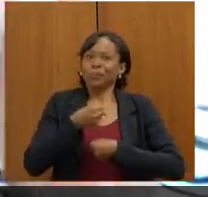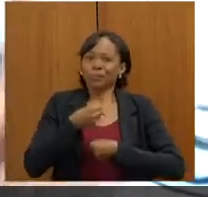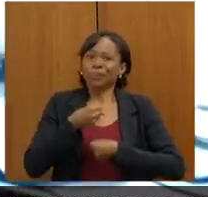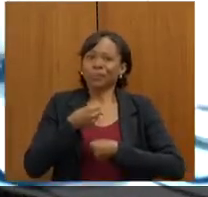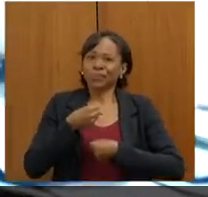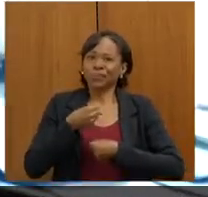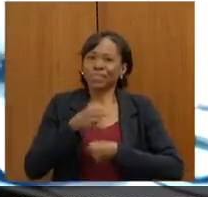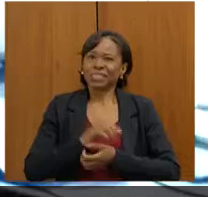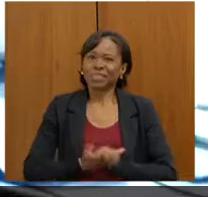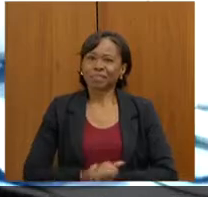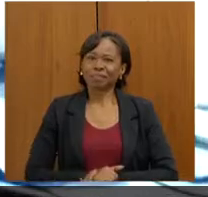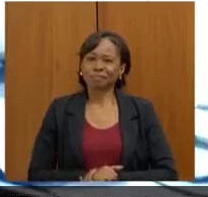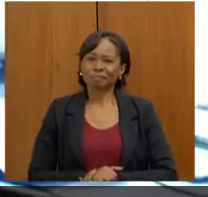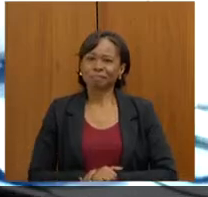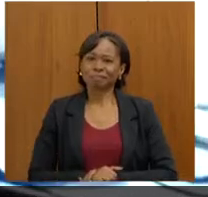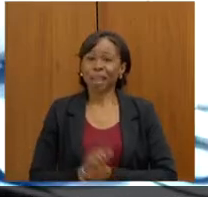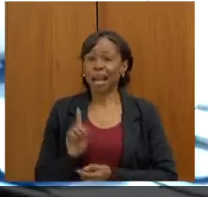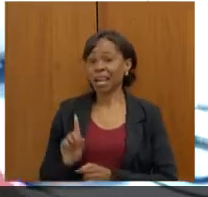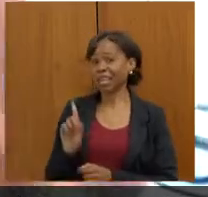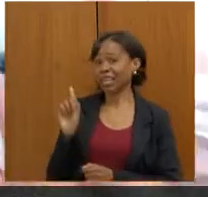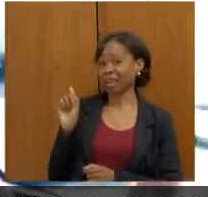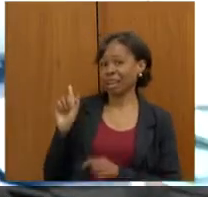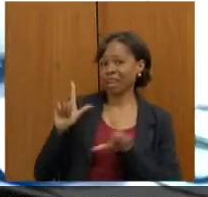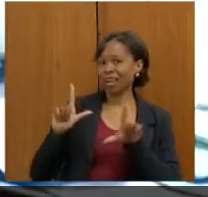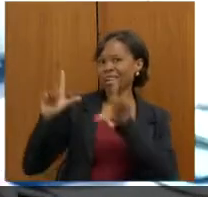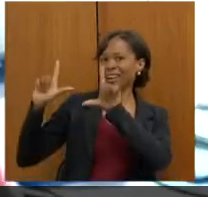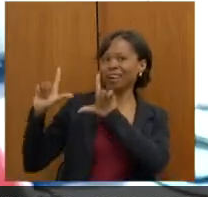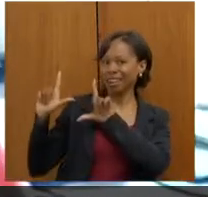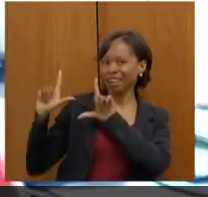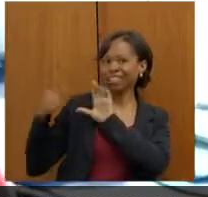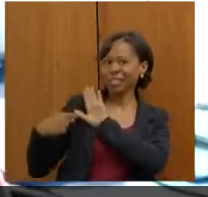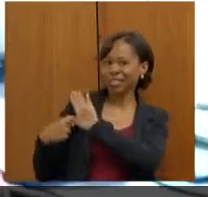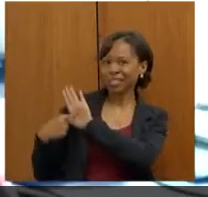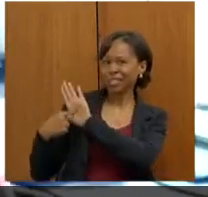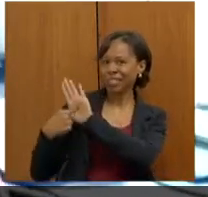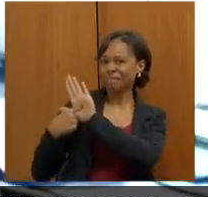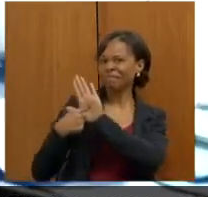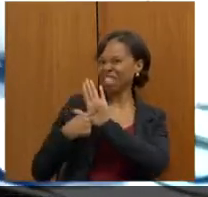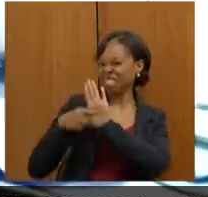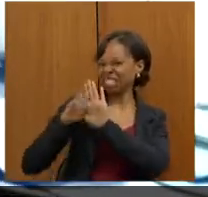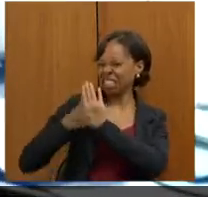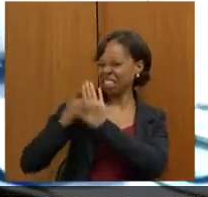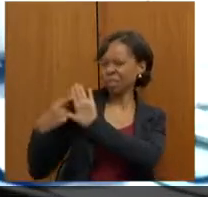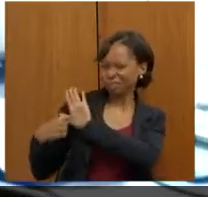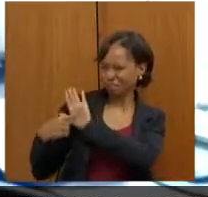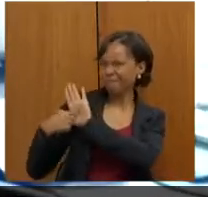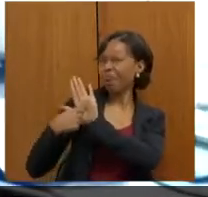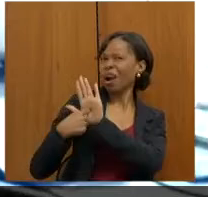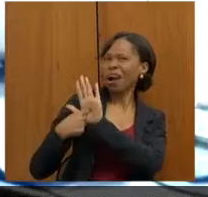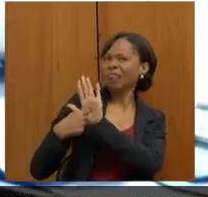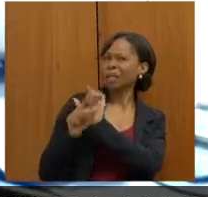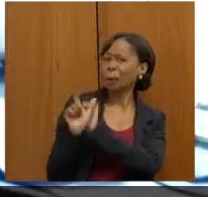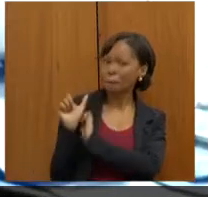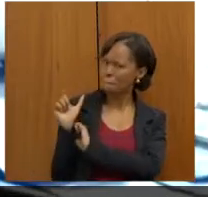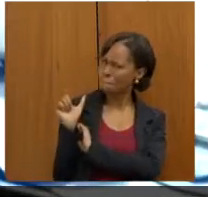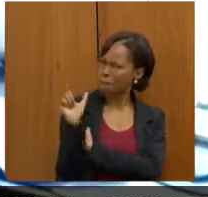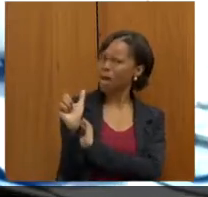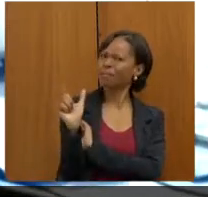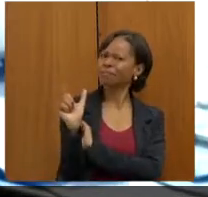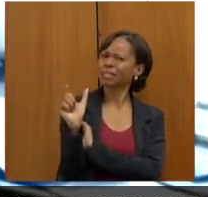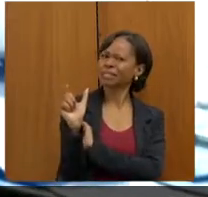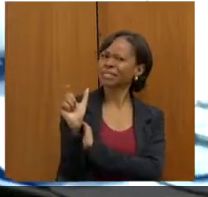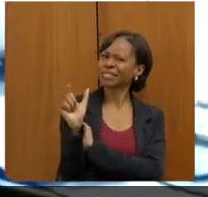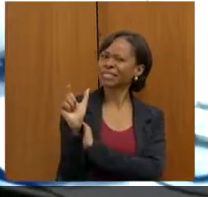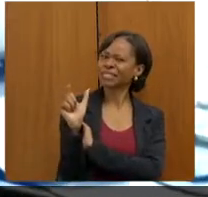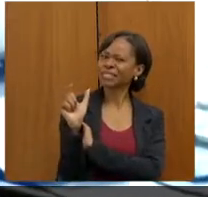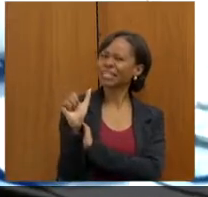que eu desse lado de cá tem um contato que fica o tempo todo me acompanha que isso a palavra que eu quero não é